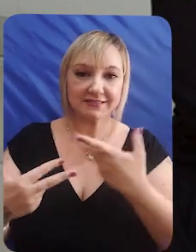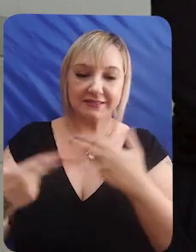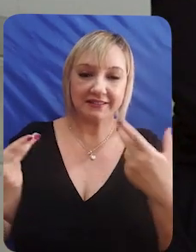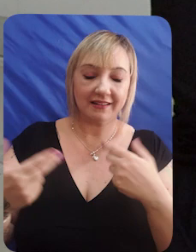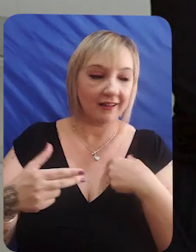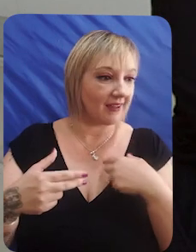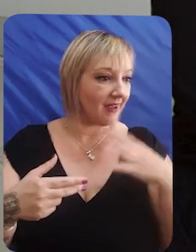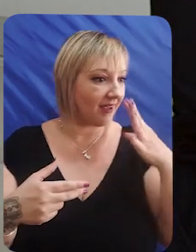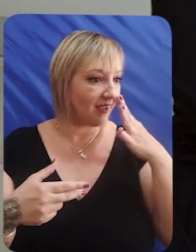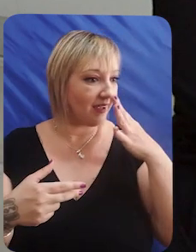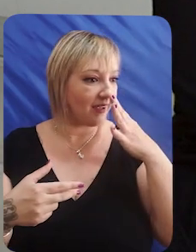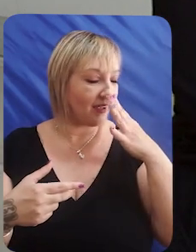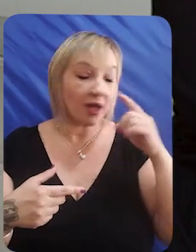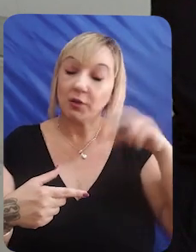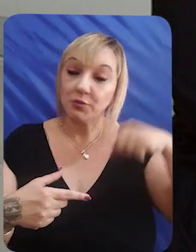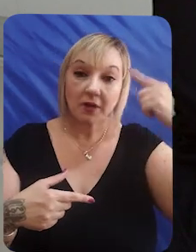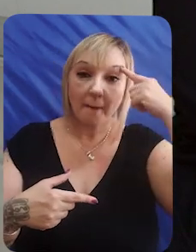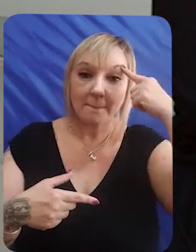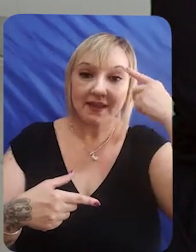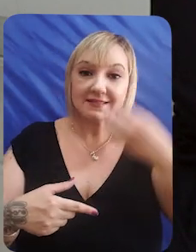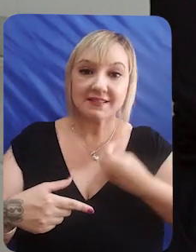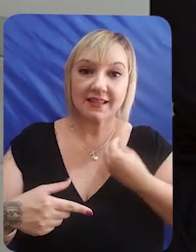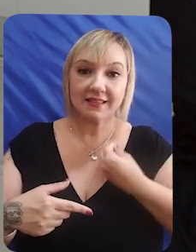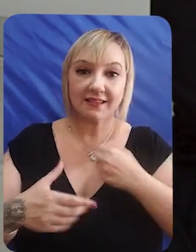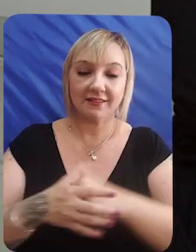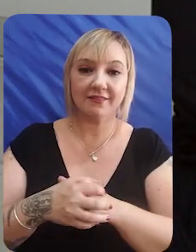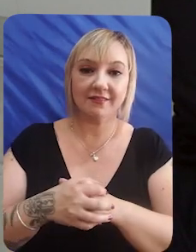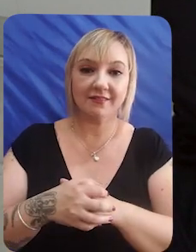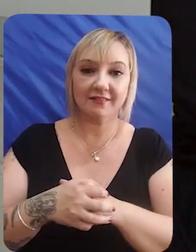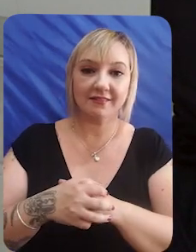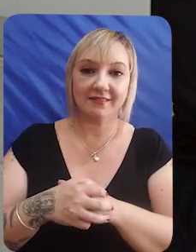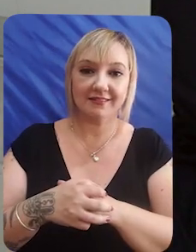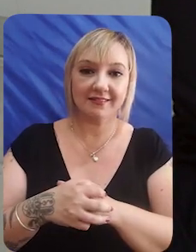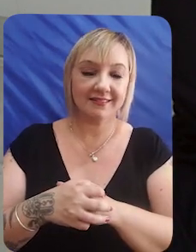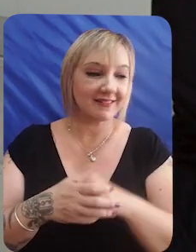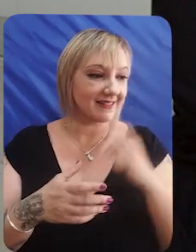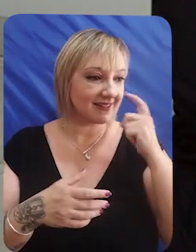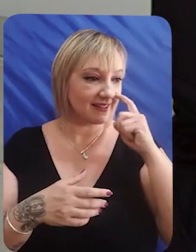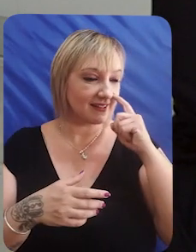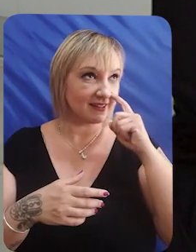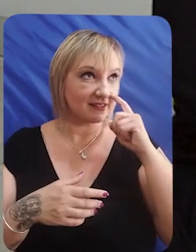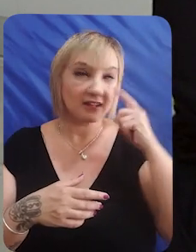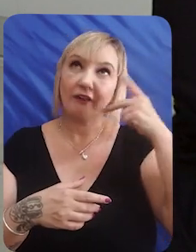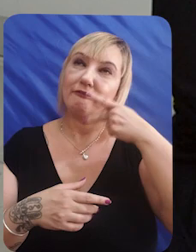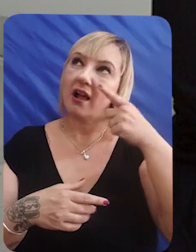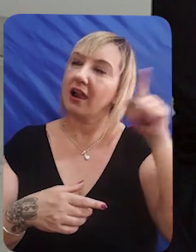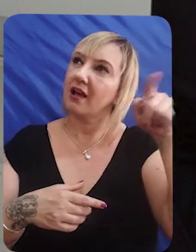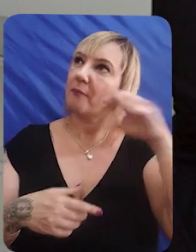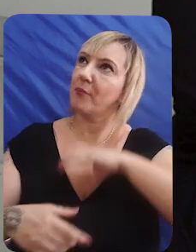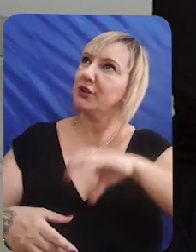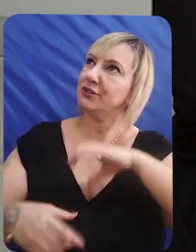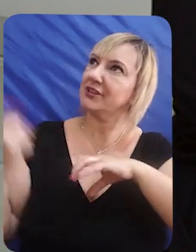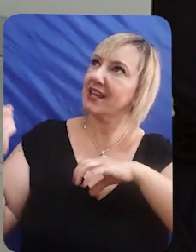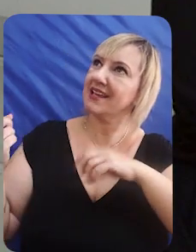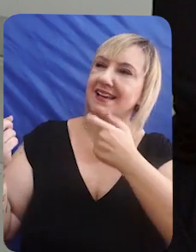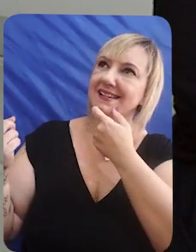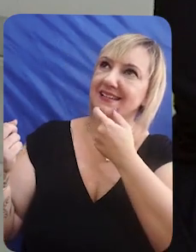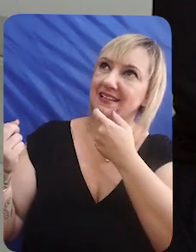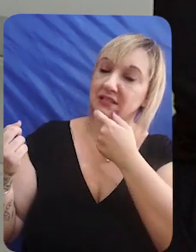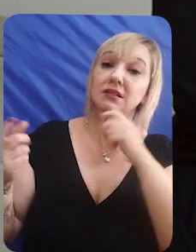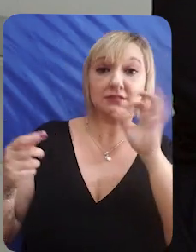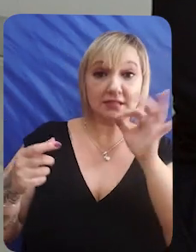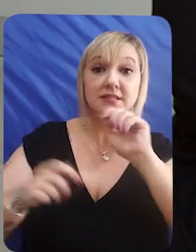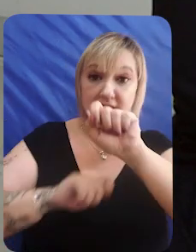italiano. Gente, eu nunca tinha parado para pensar. E ela esclareceu que você não fala português, o outro não fala inglês. Os sinais é de acordo